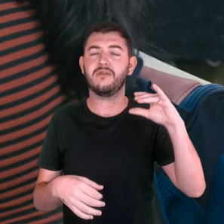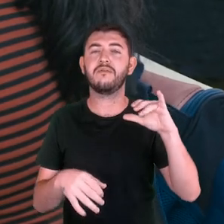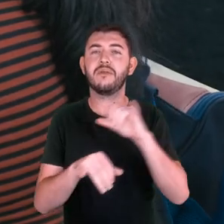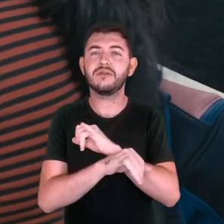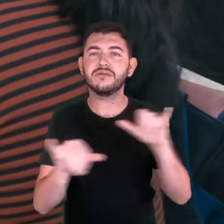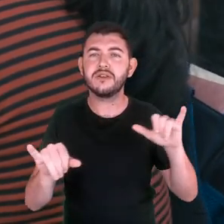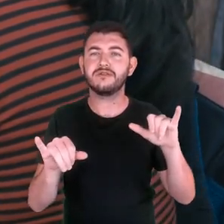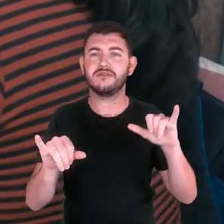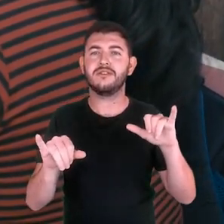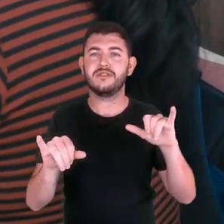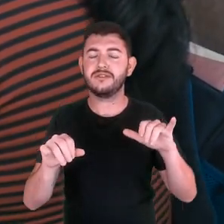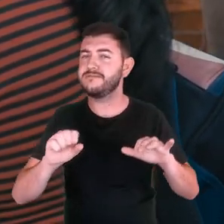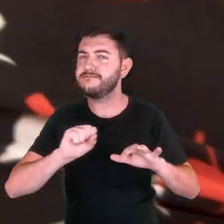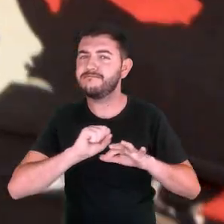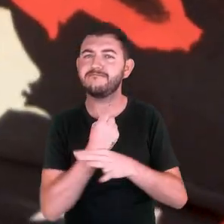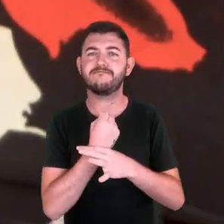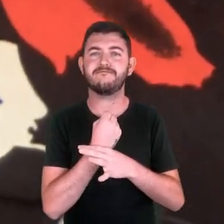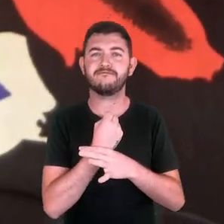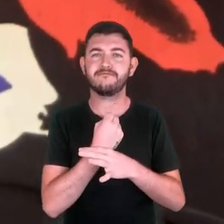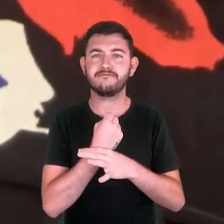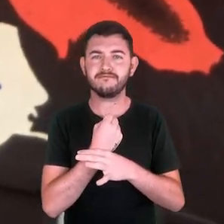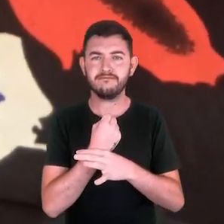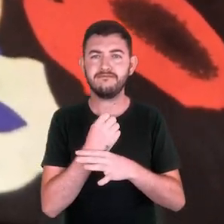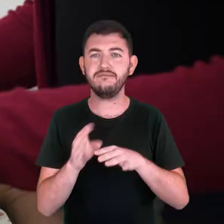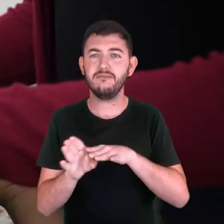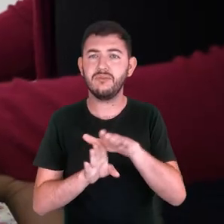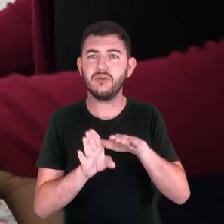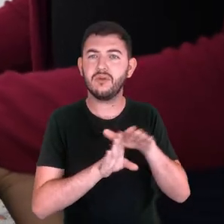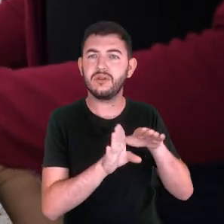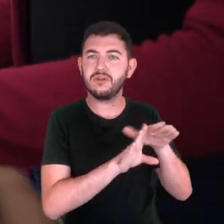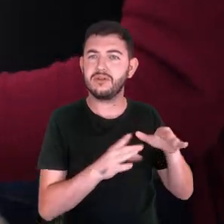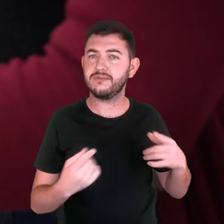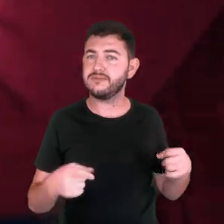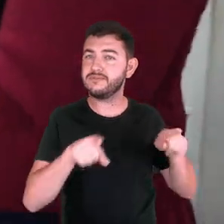evidências, difundindo mensagens e orientações seguras.